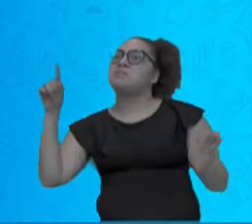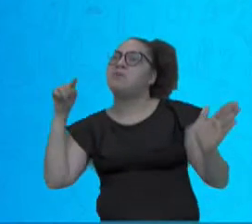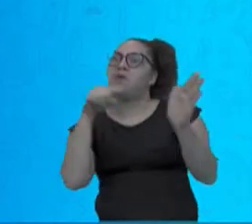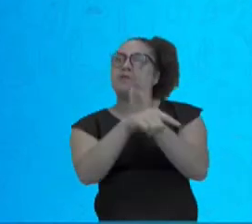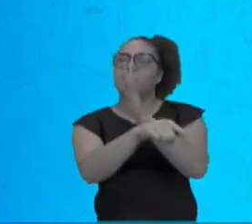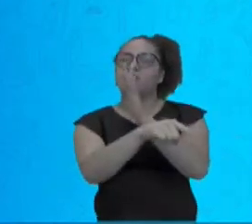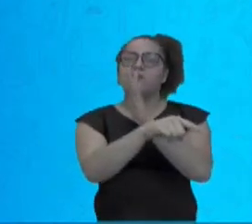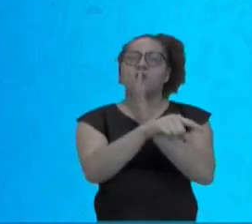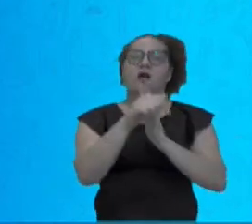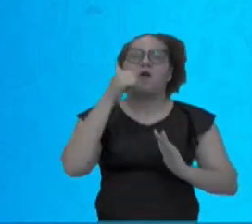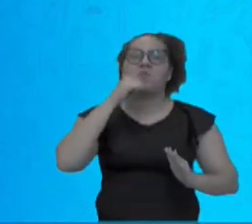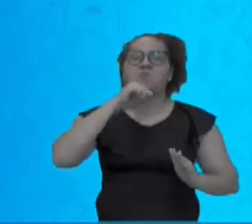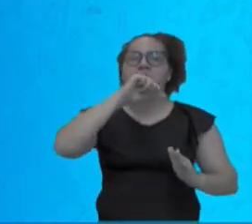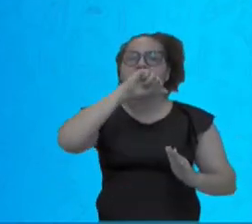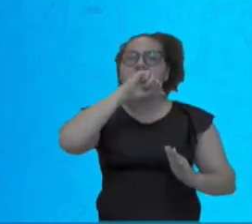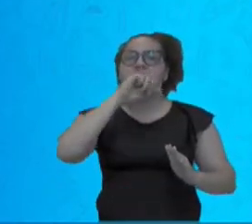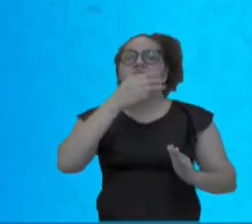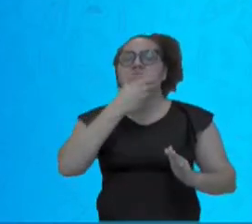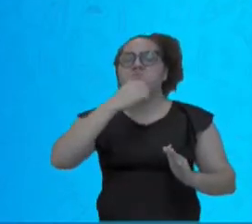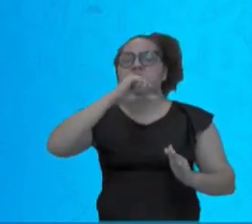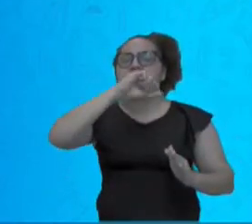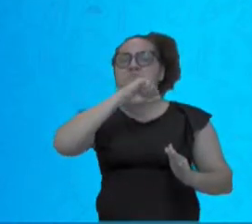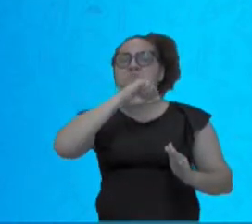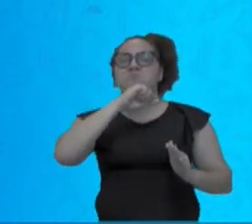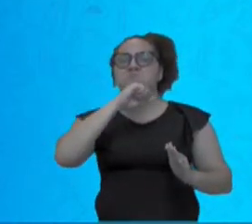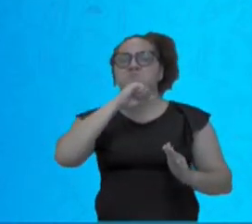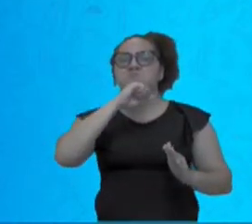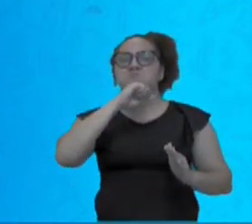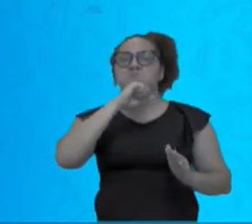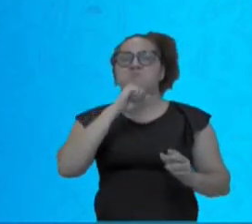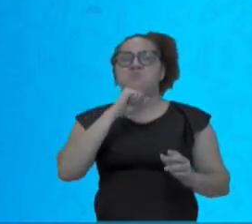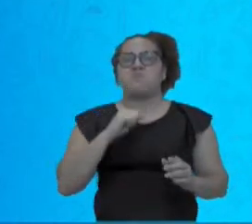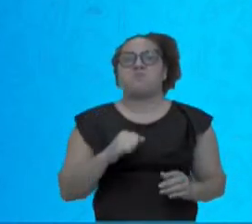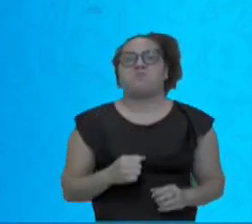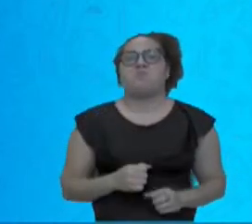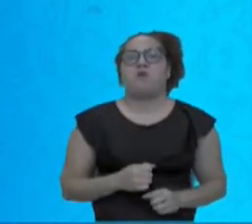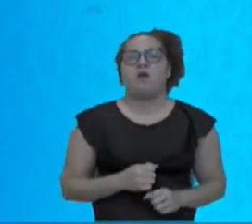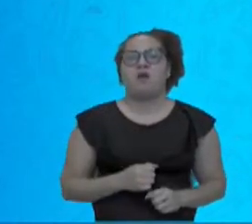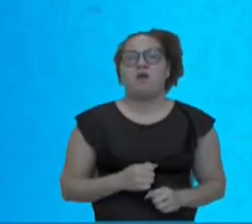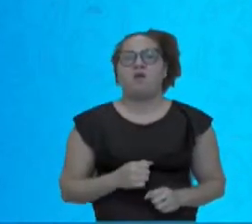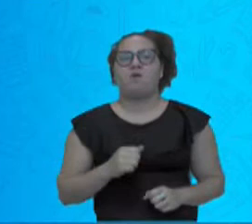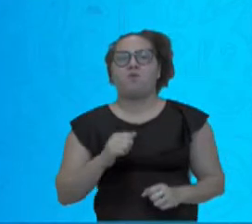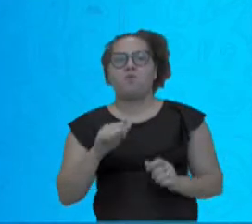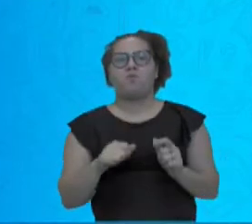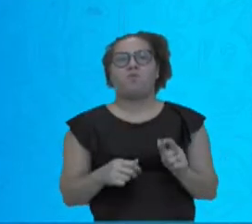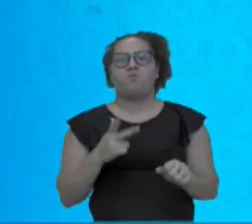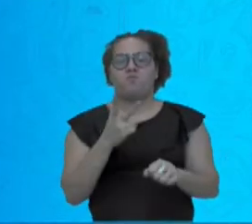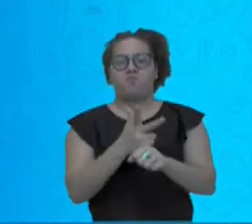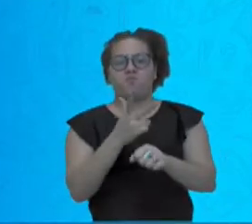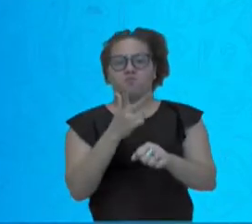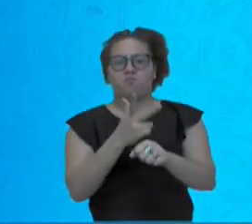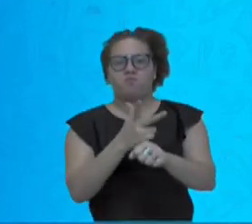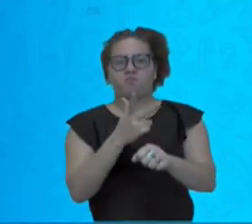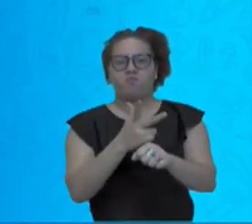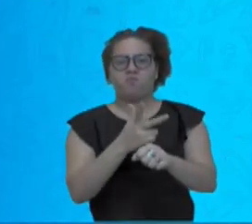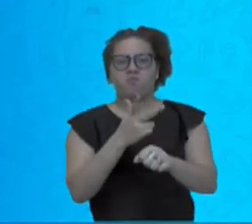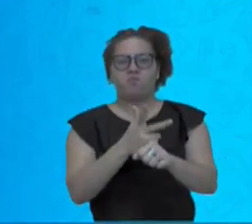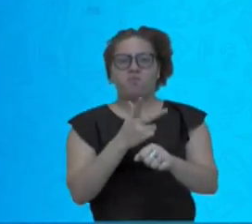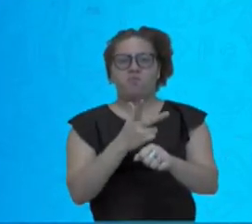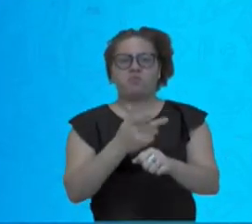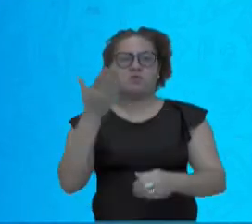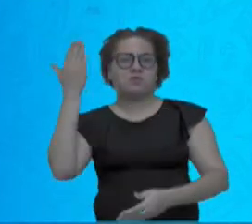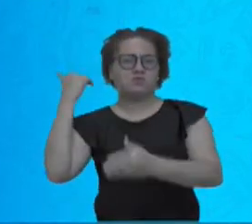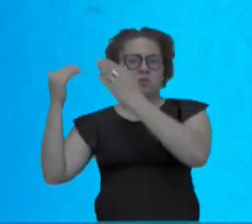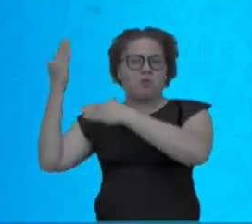sua mãe, já devem ter assistido algum filme sobre o rei do cangaço, aí eles usam blusas